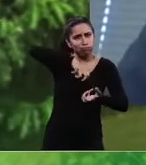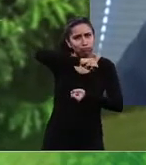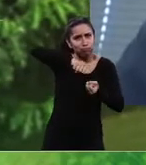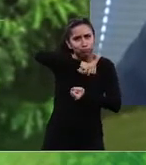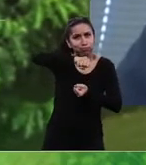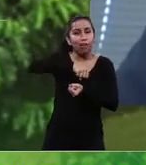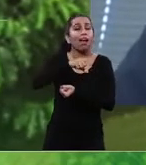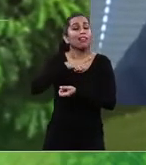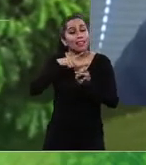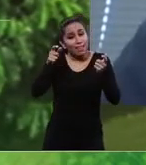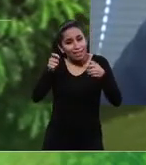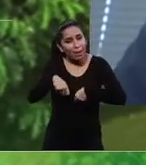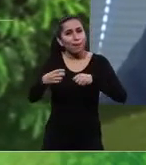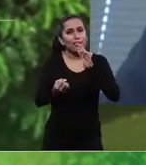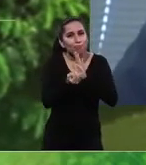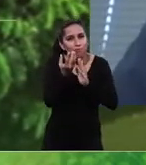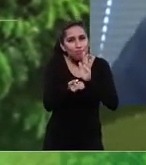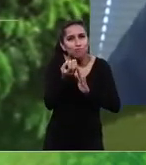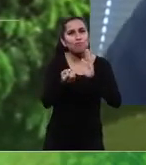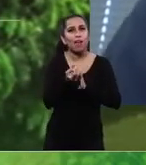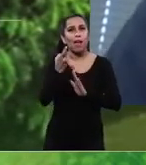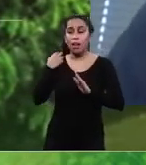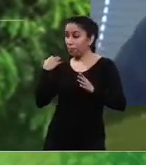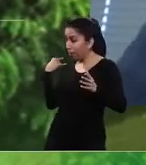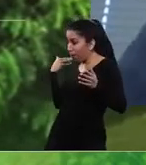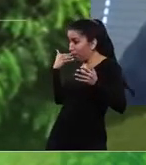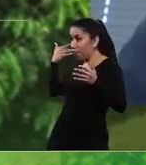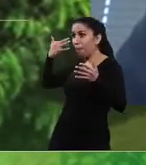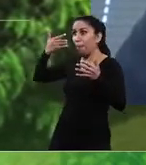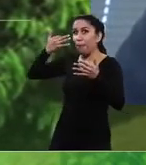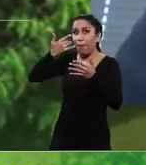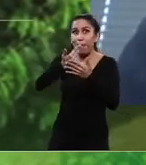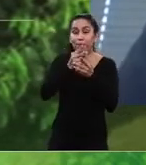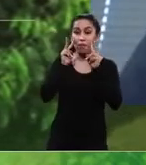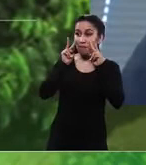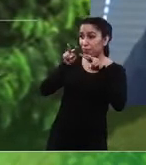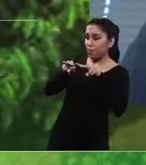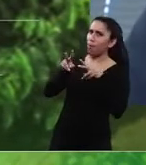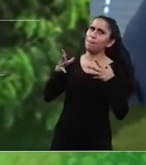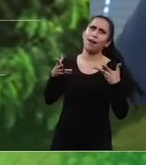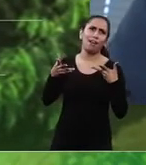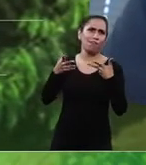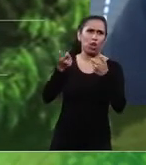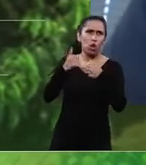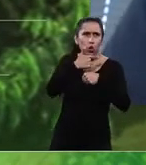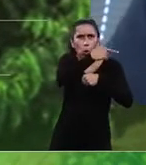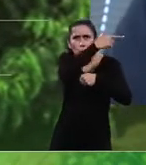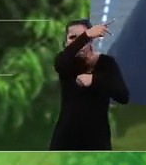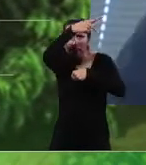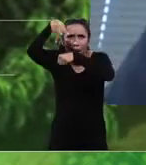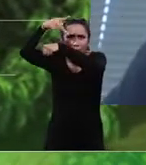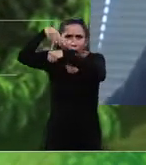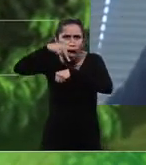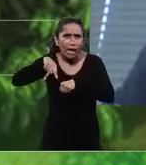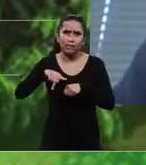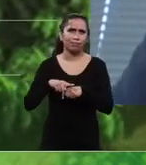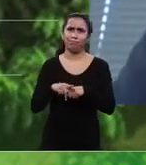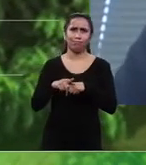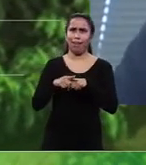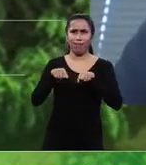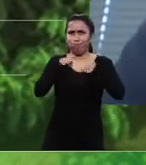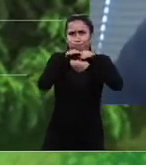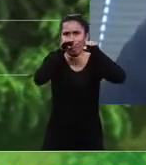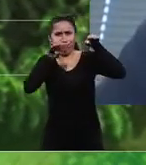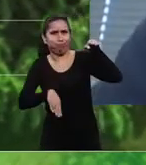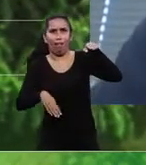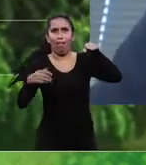do agronegócio brasileiro nos últimos anos é algo espetacular, que nenhum outro país do mundo conseguiu alcançar. E